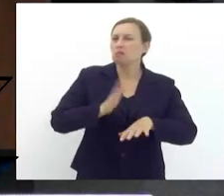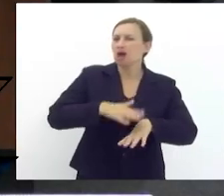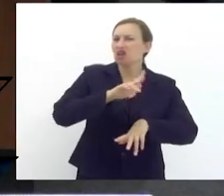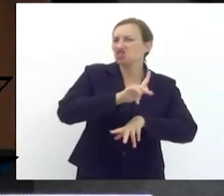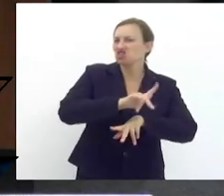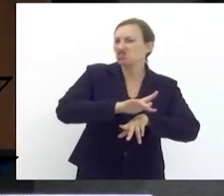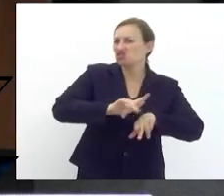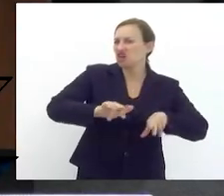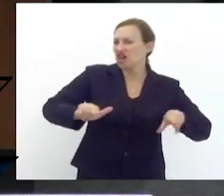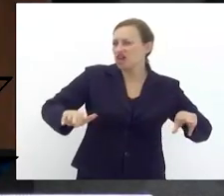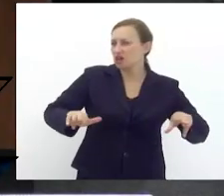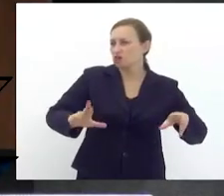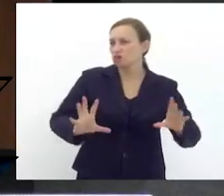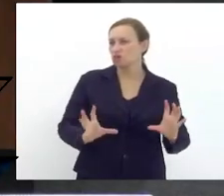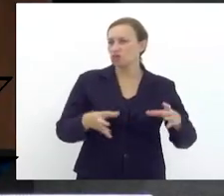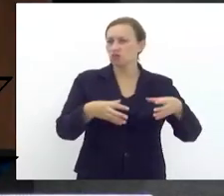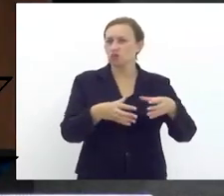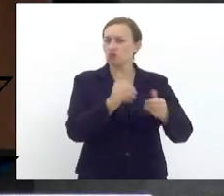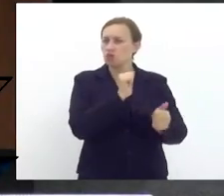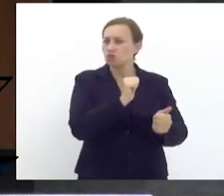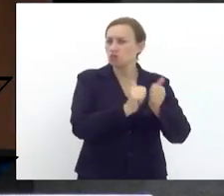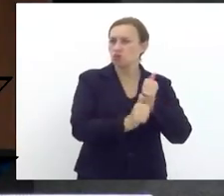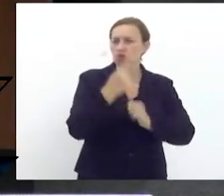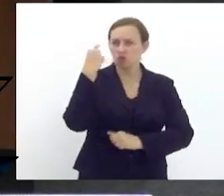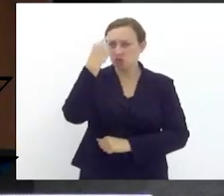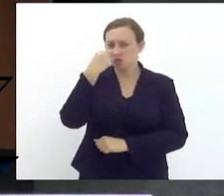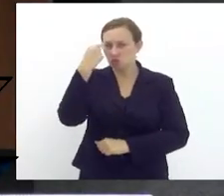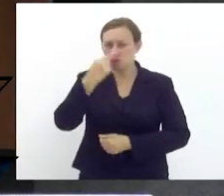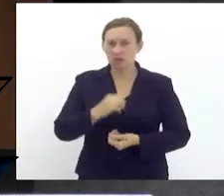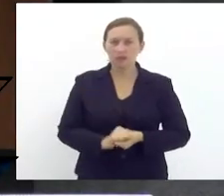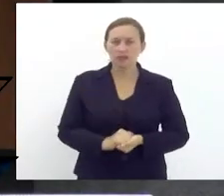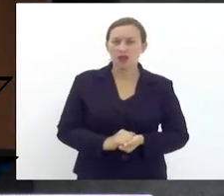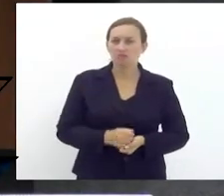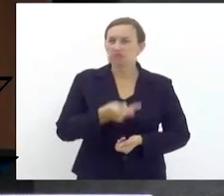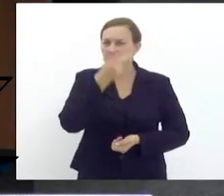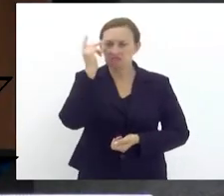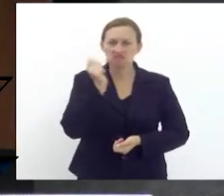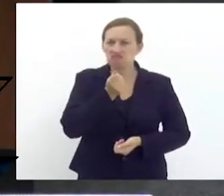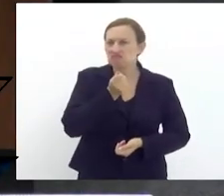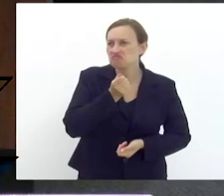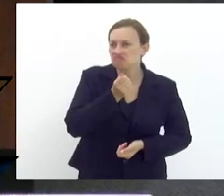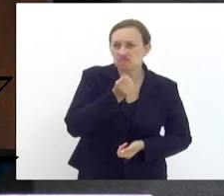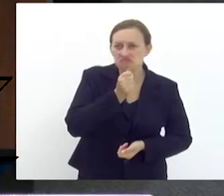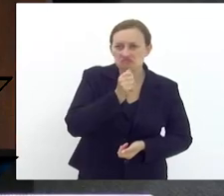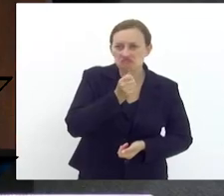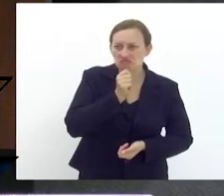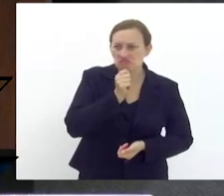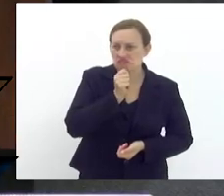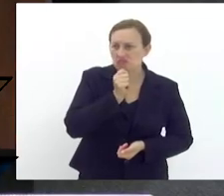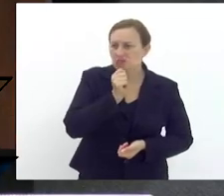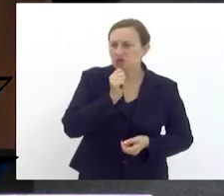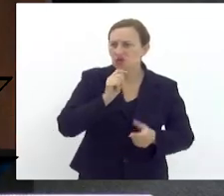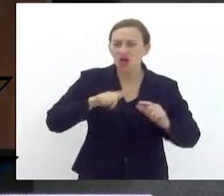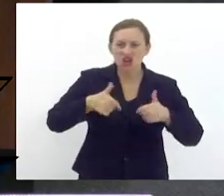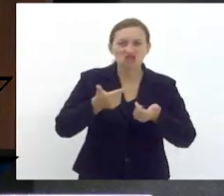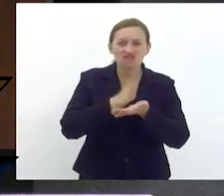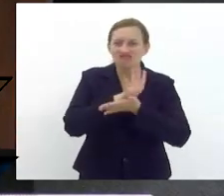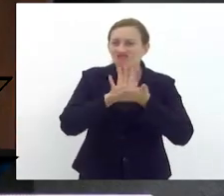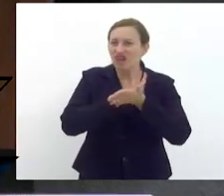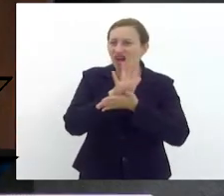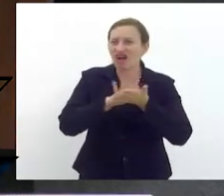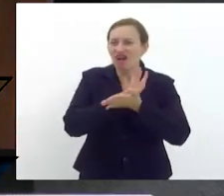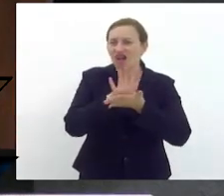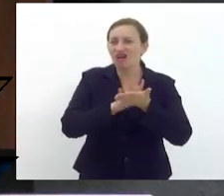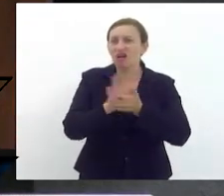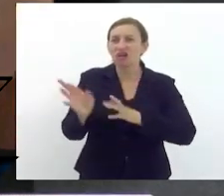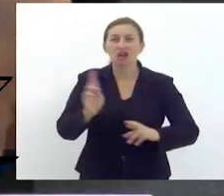diversos estádios da Espanha e nenhuma Providência foi tomada em relação